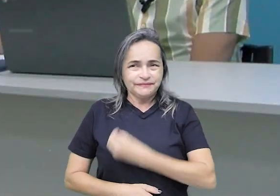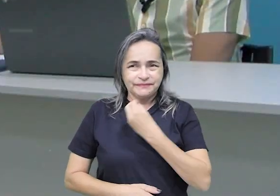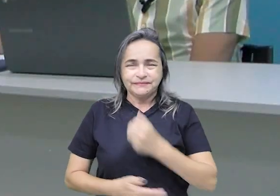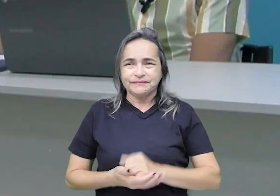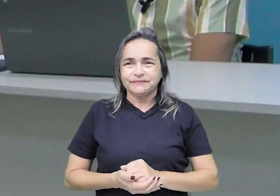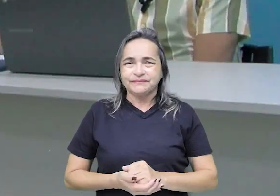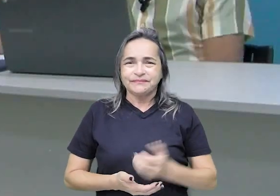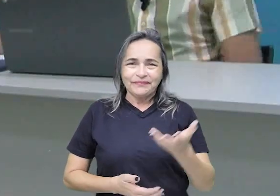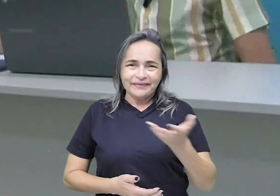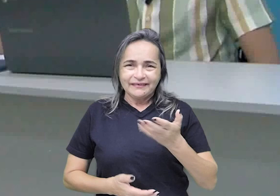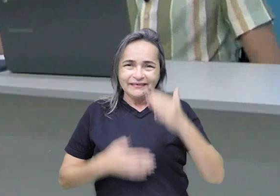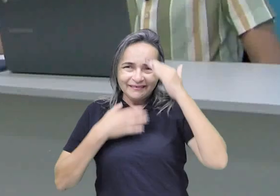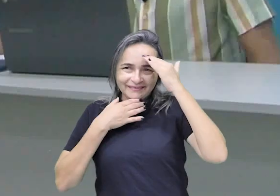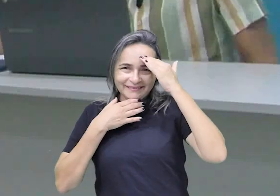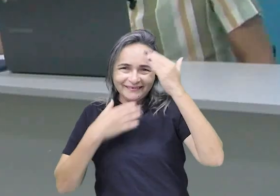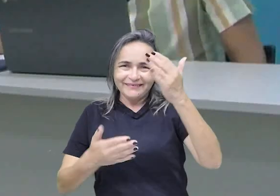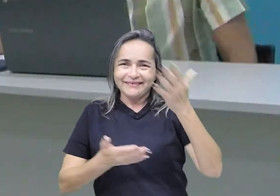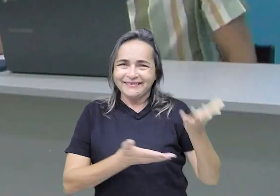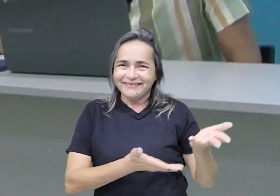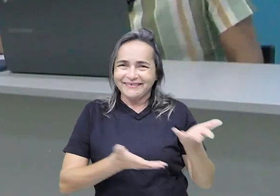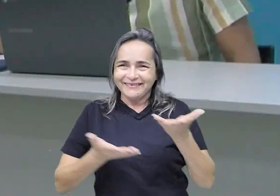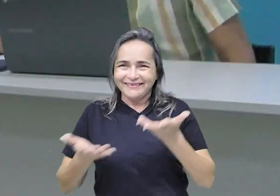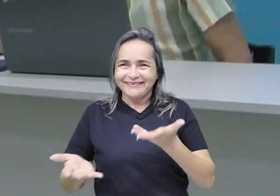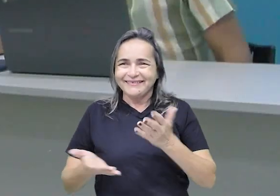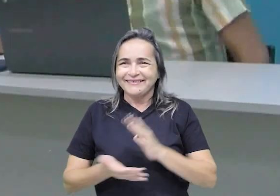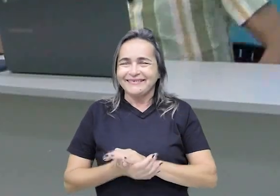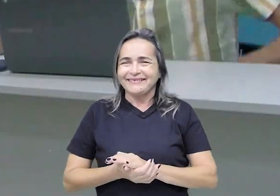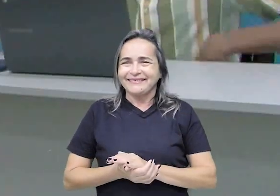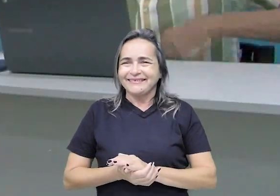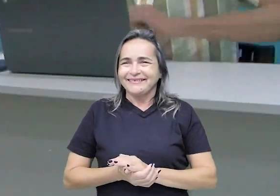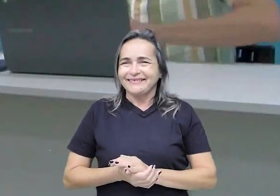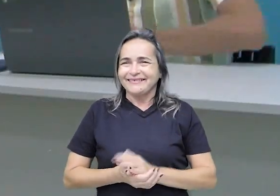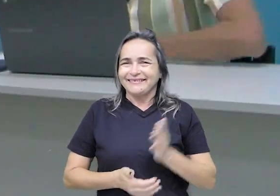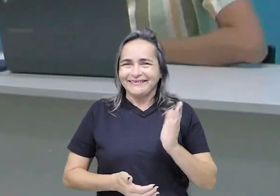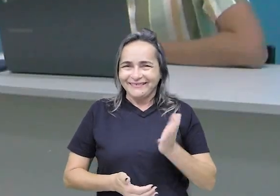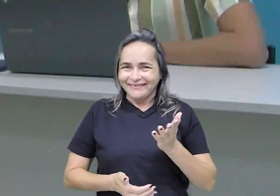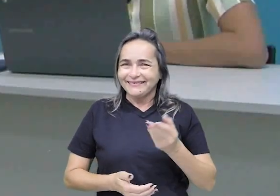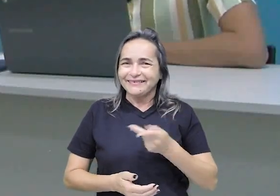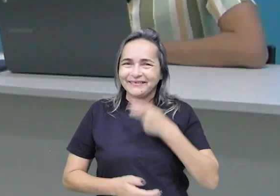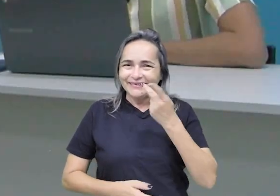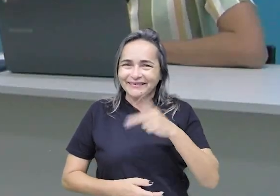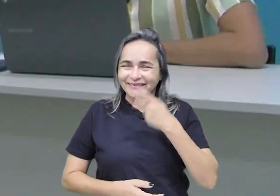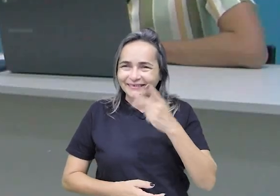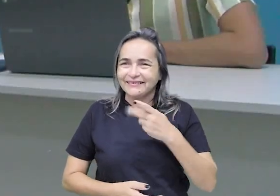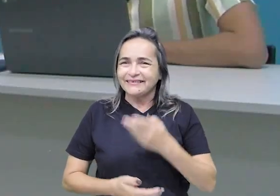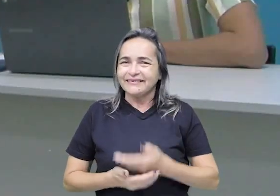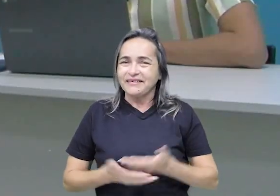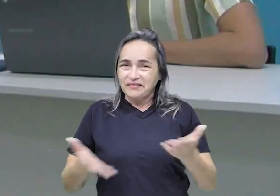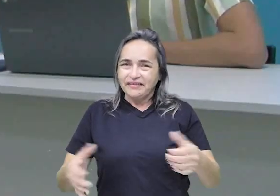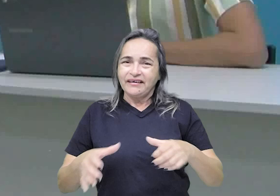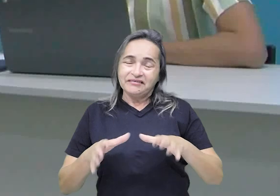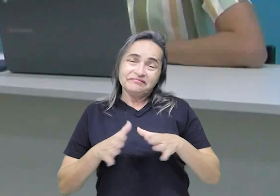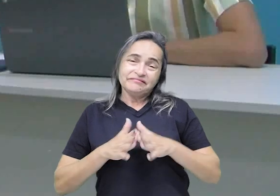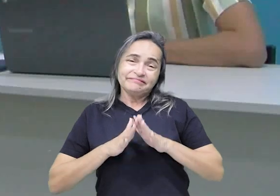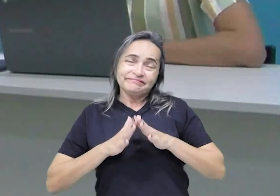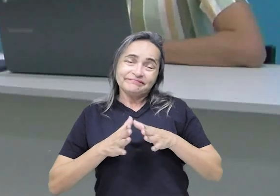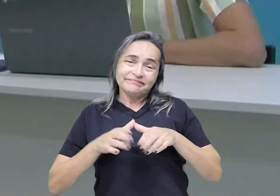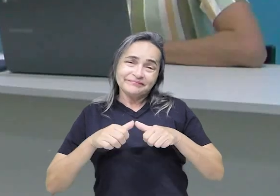quero agradecer, Marcelo, tá, o convite e quero já te dizer que eu estou ao seu dispor,